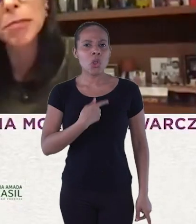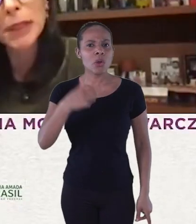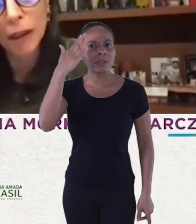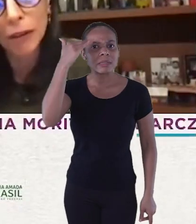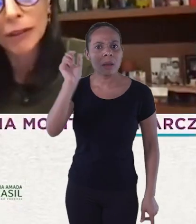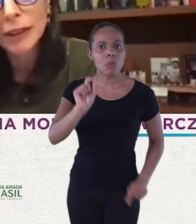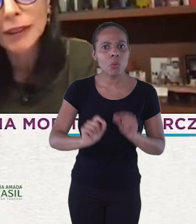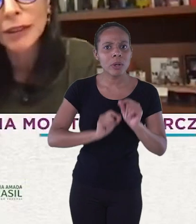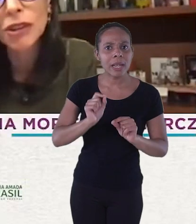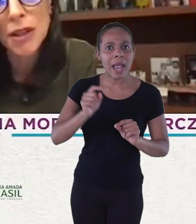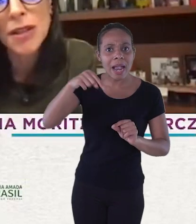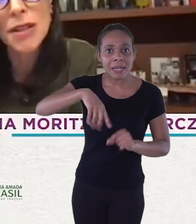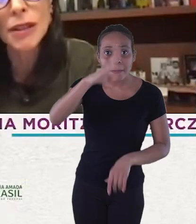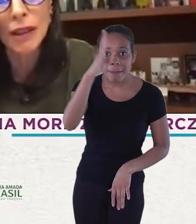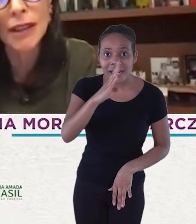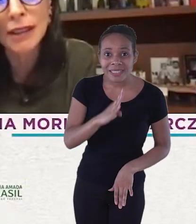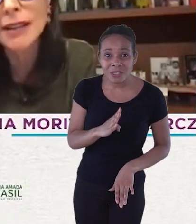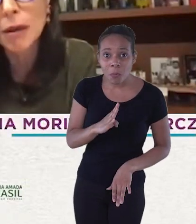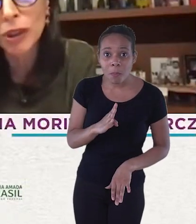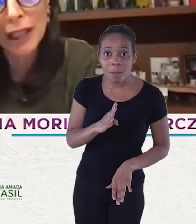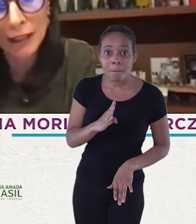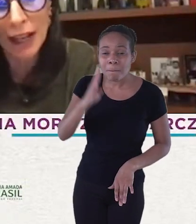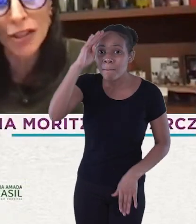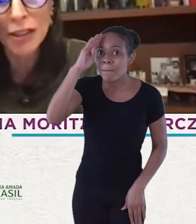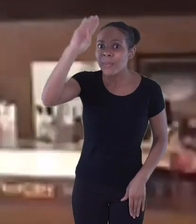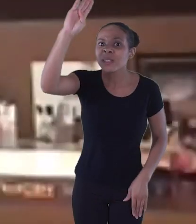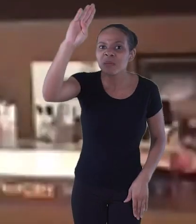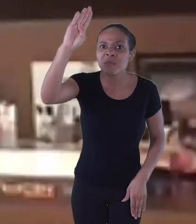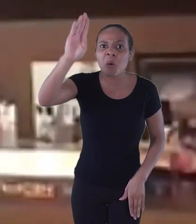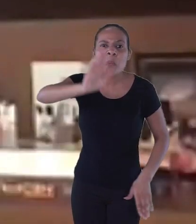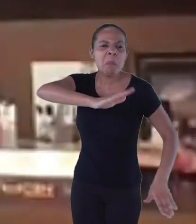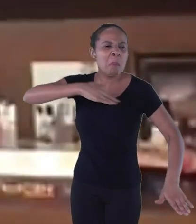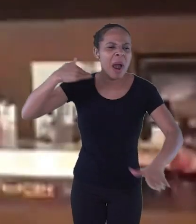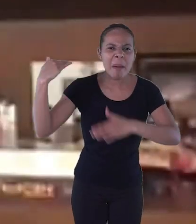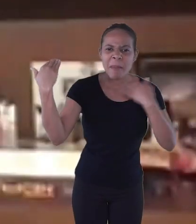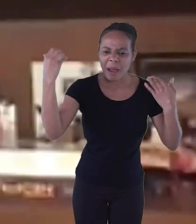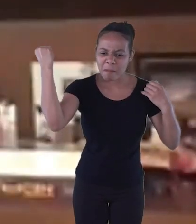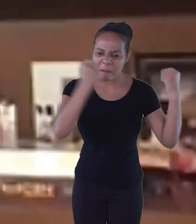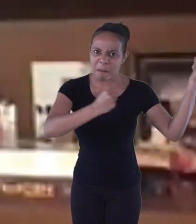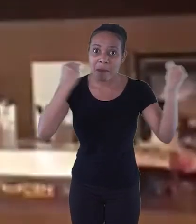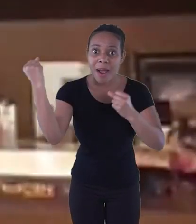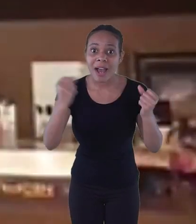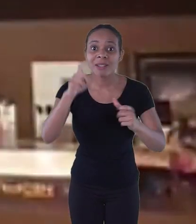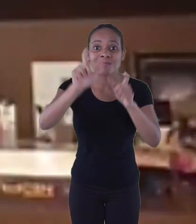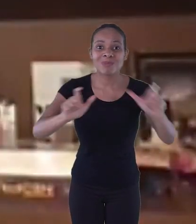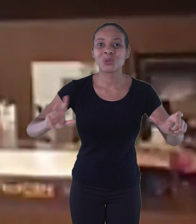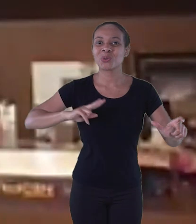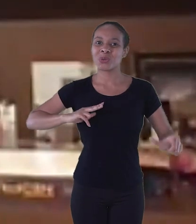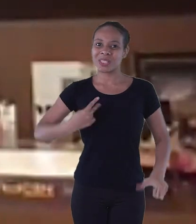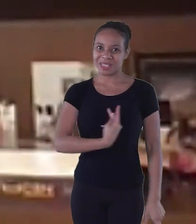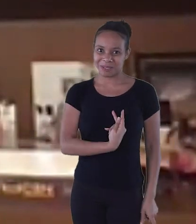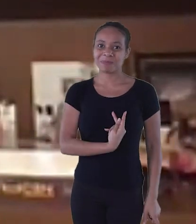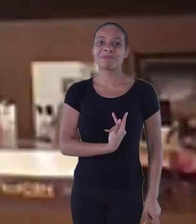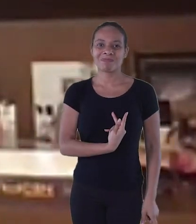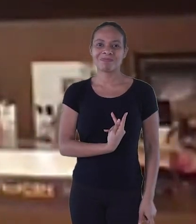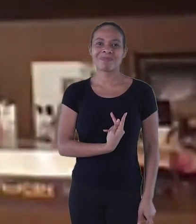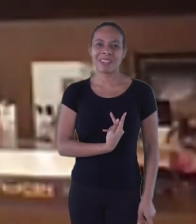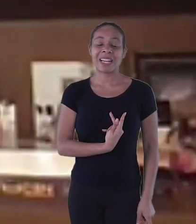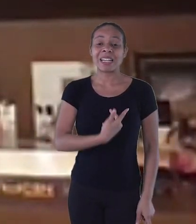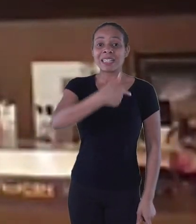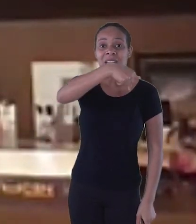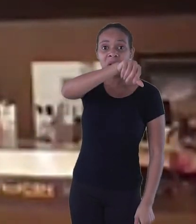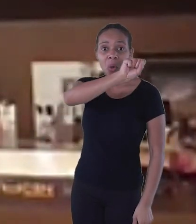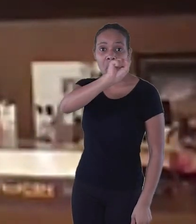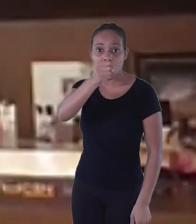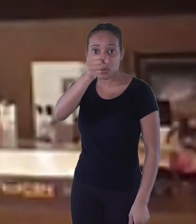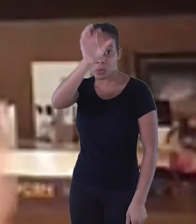anos, o Brasil é campeão da mortalidade trans. E dentro desses trans, 78% dos casos de trans são